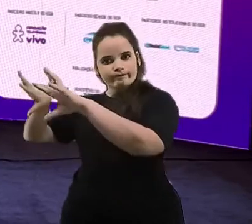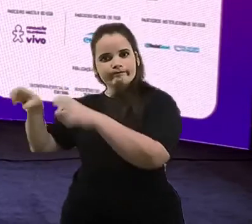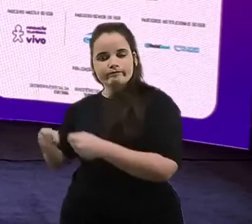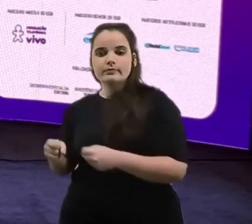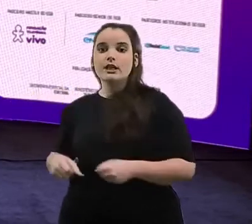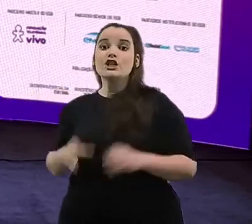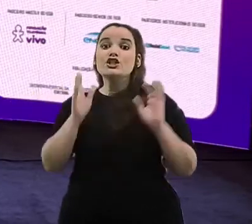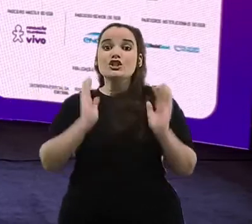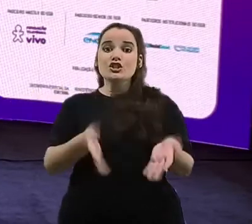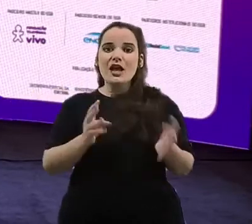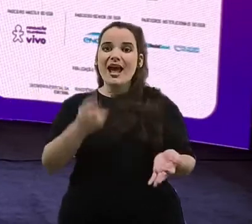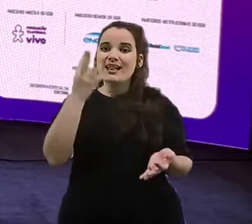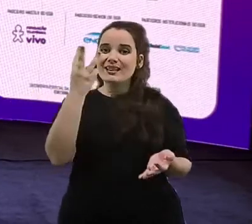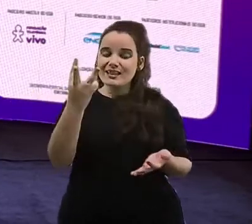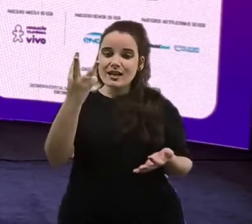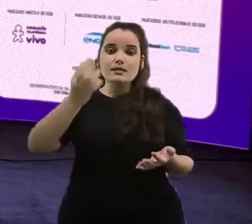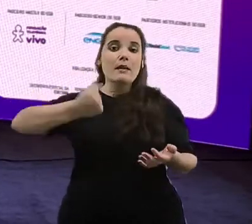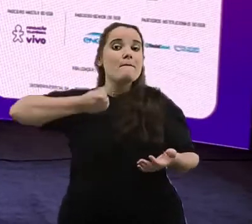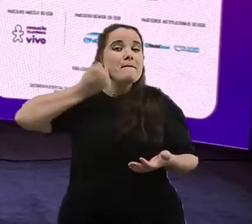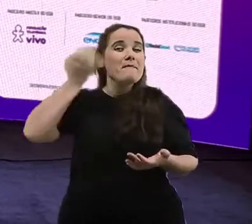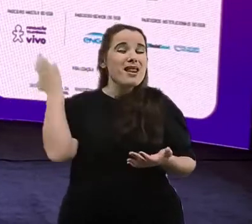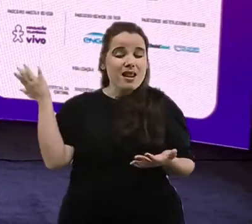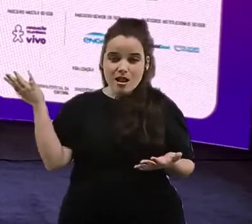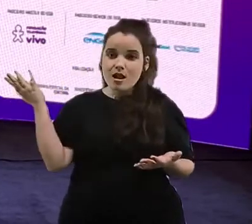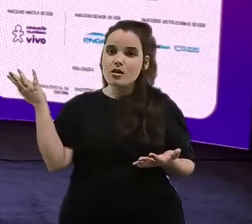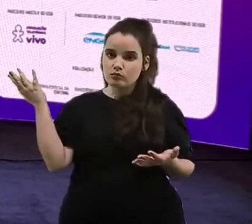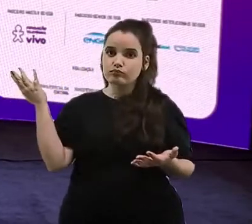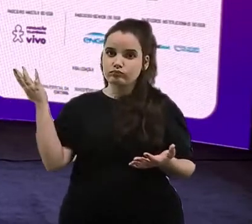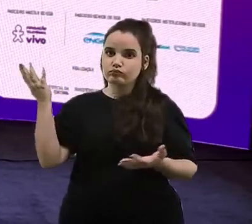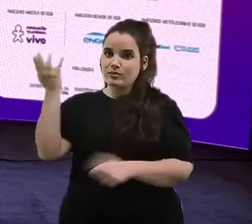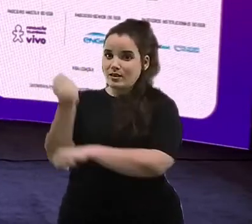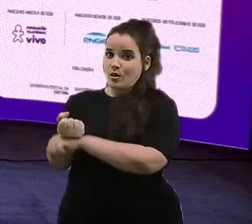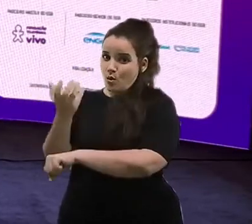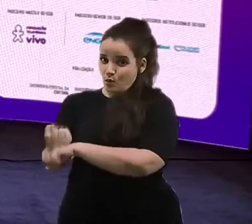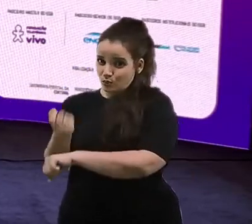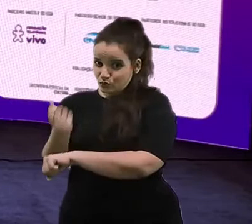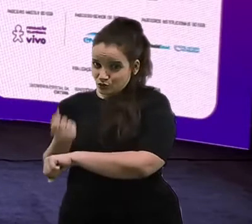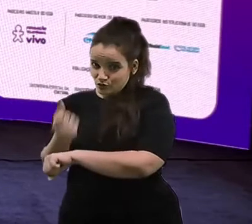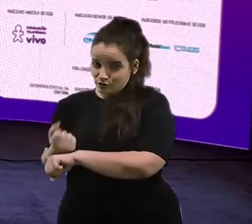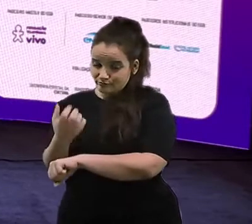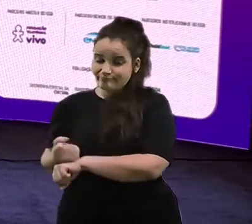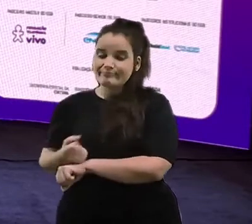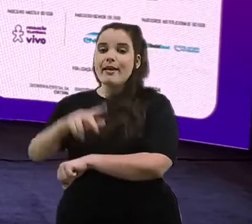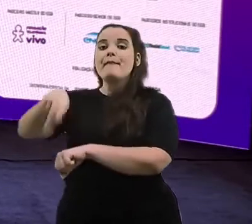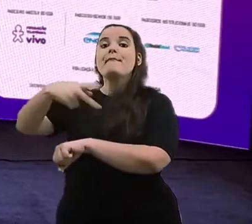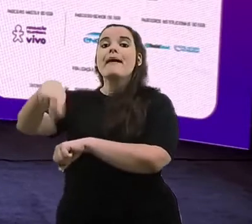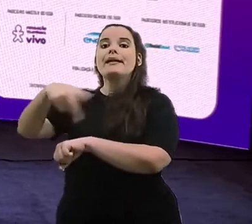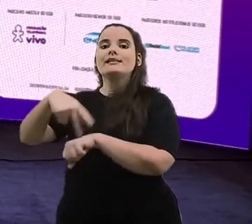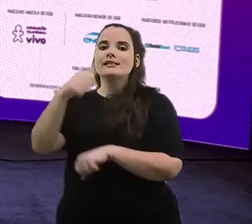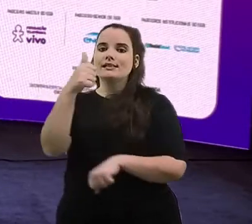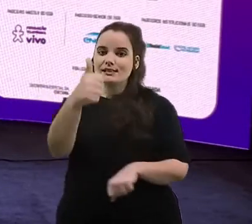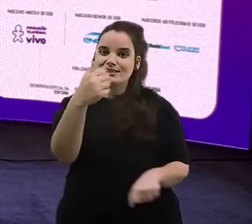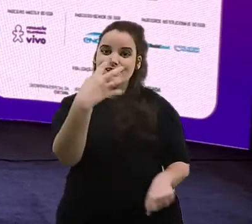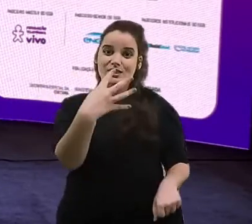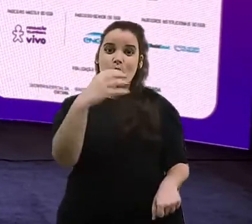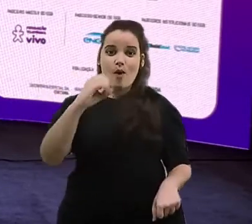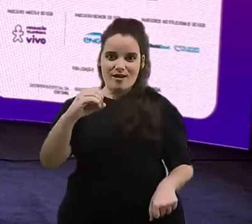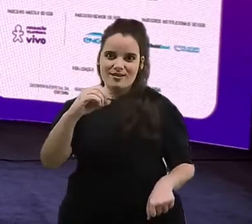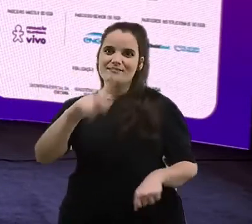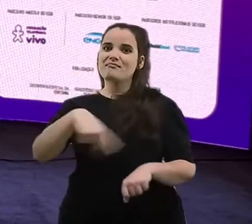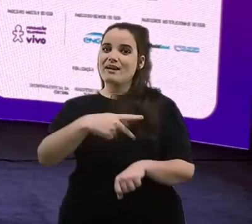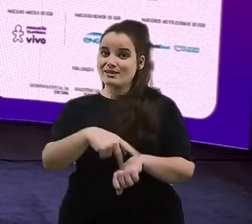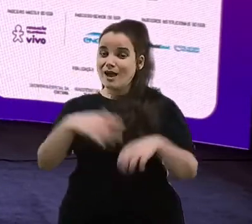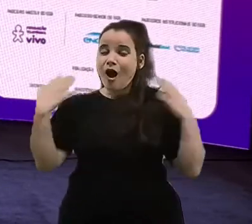de downloads em mais de 140 países do mundo. É surpreendente, é uma coisa que nos enche